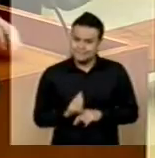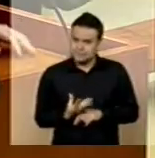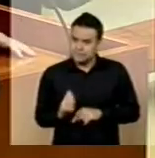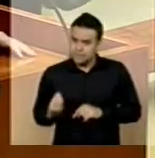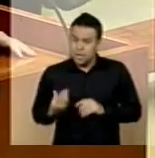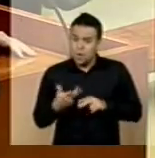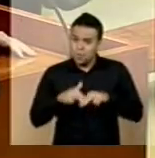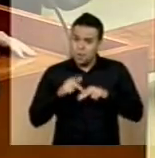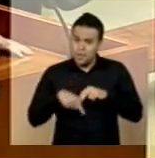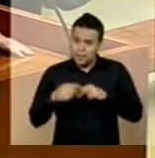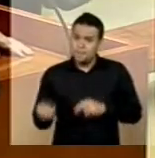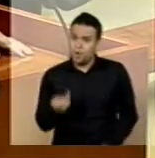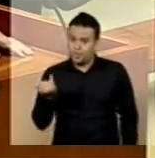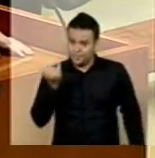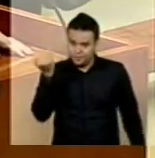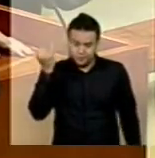muito importante